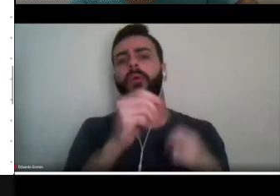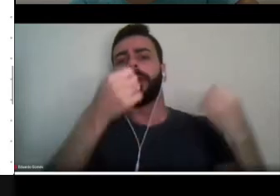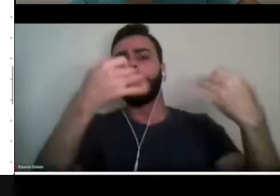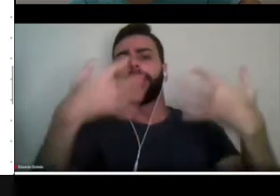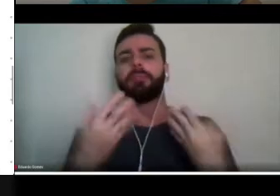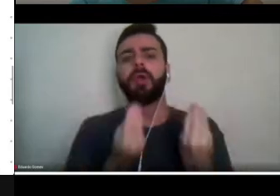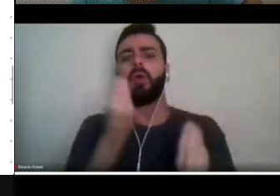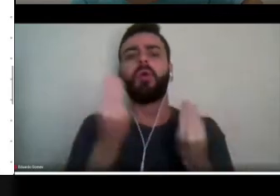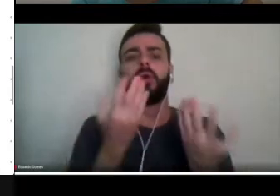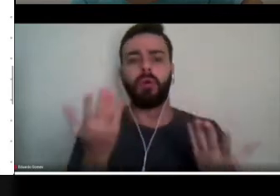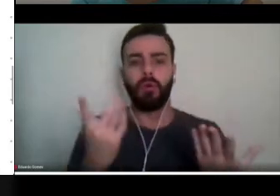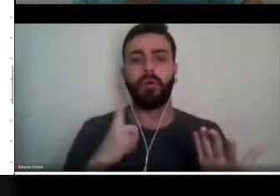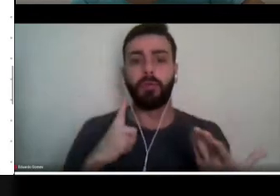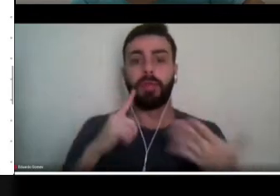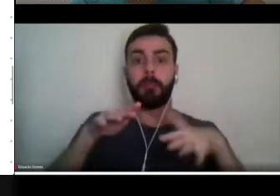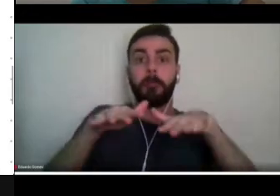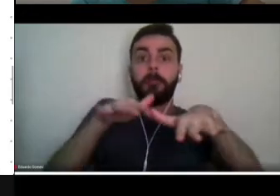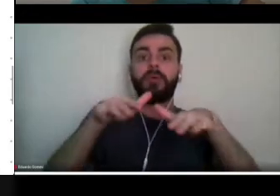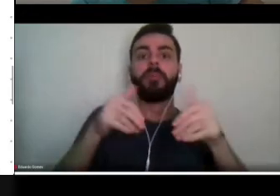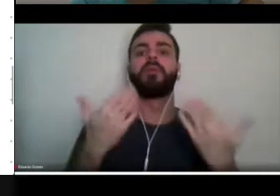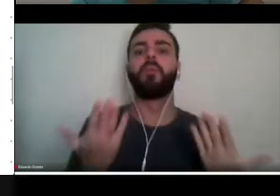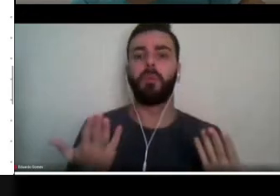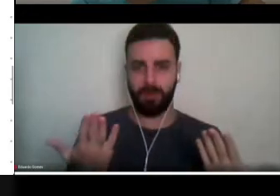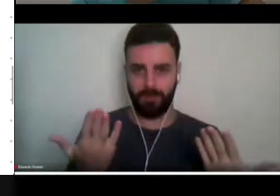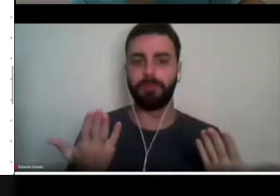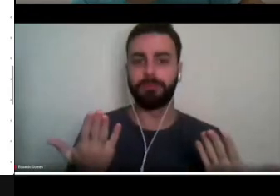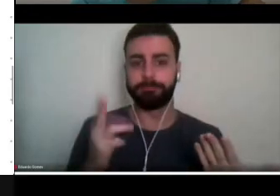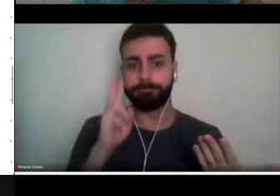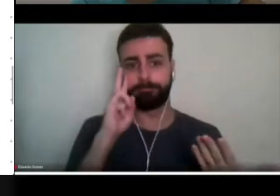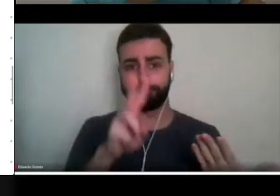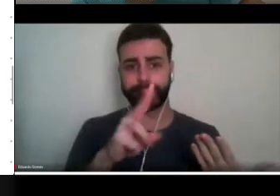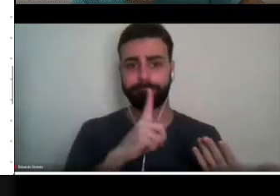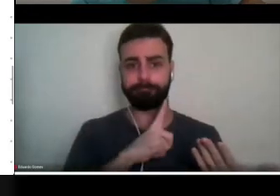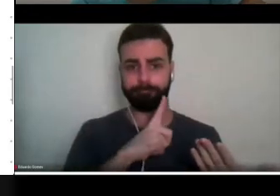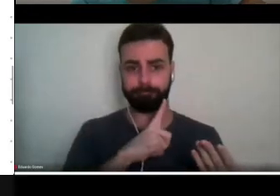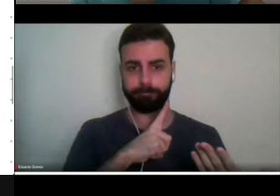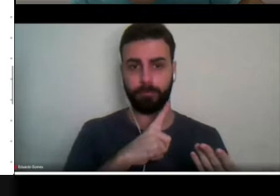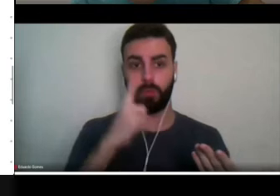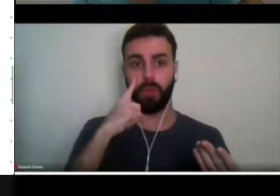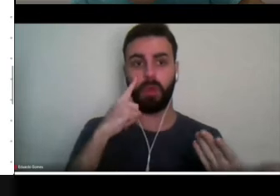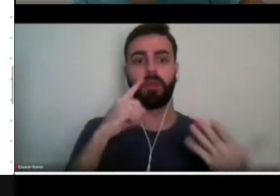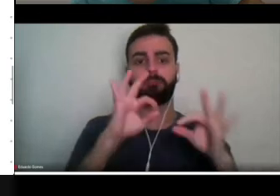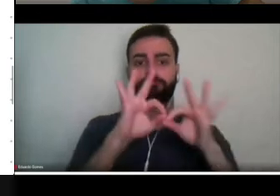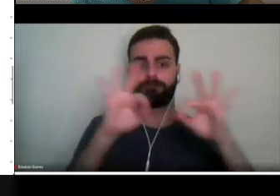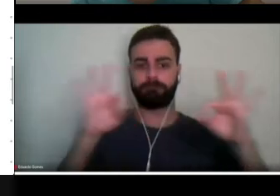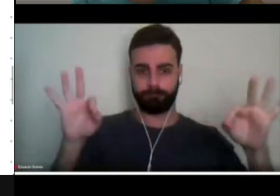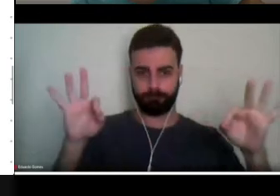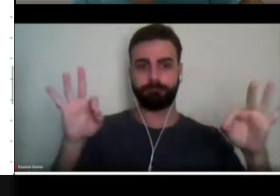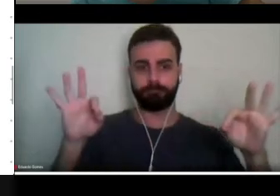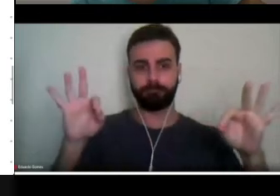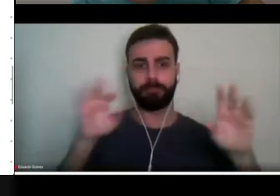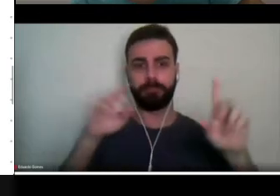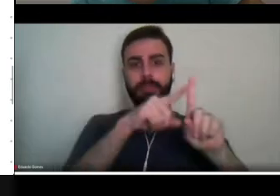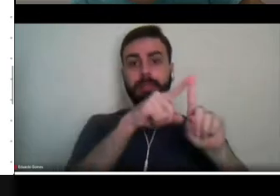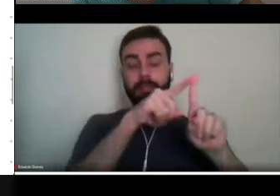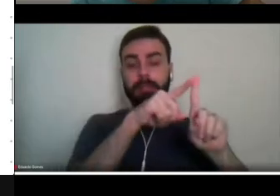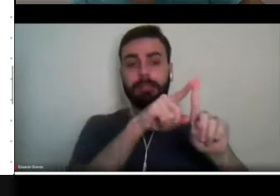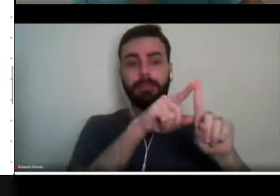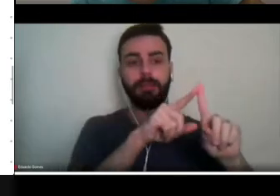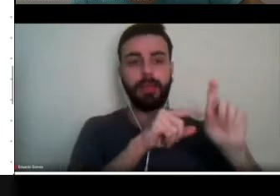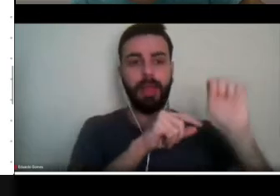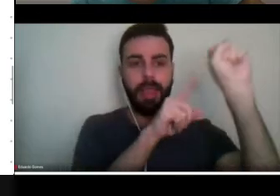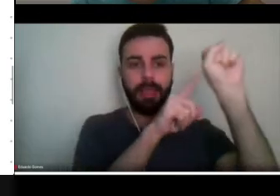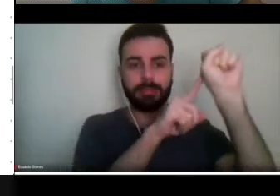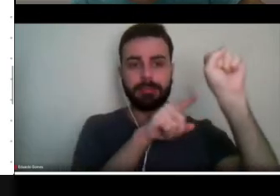da posição em função do tempo. Aqui nesse ponto A, a aceleração, a velocidade é maior que zero,